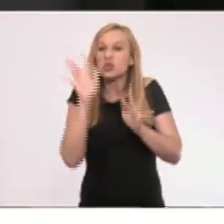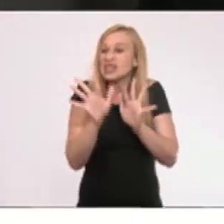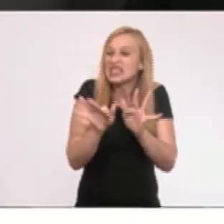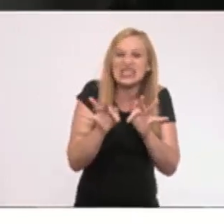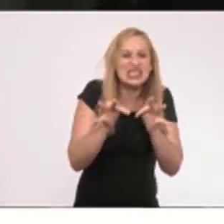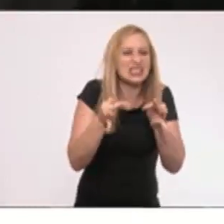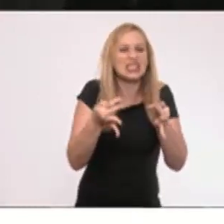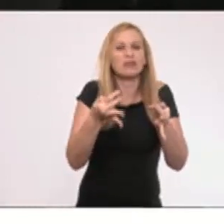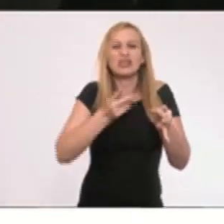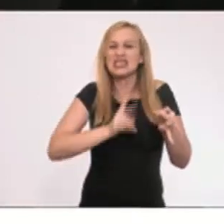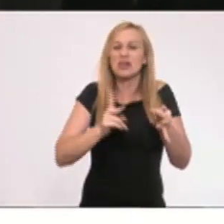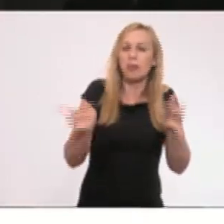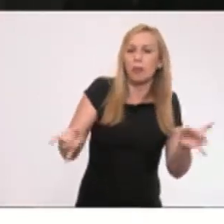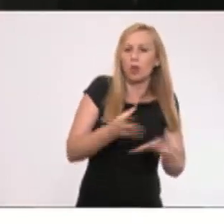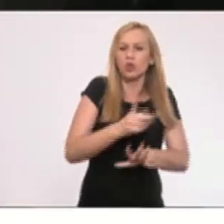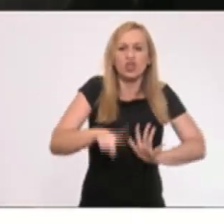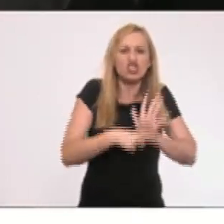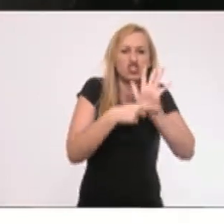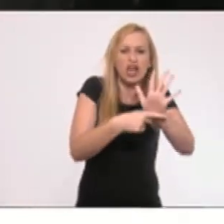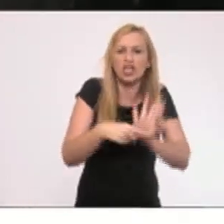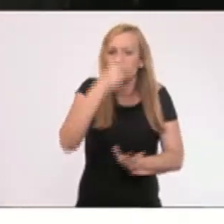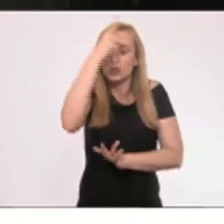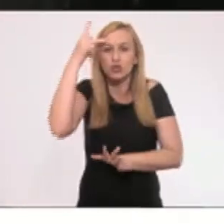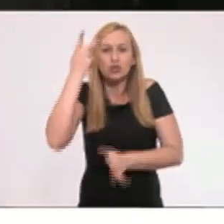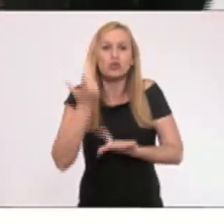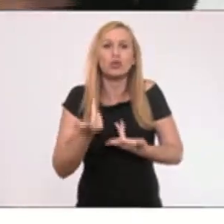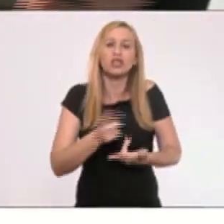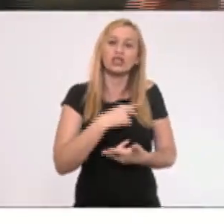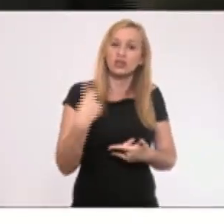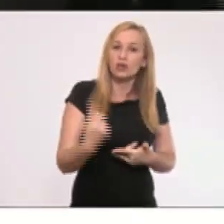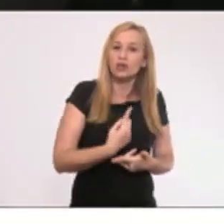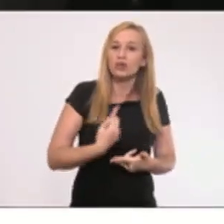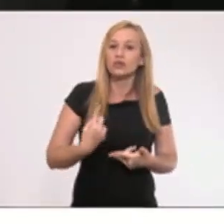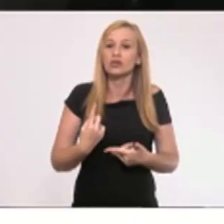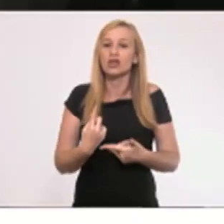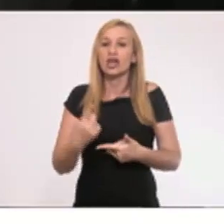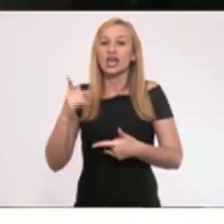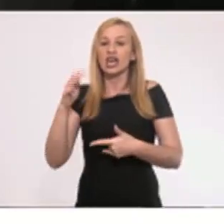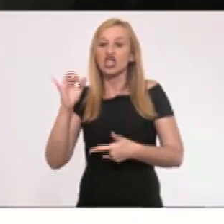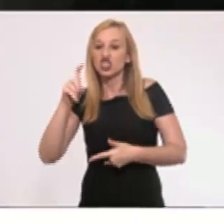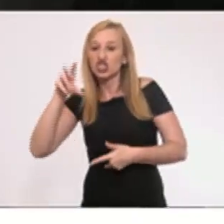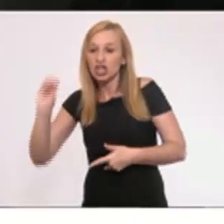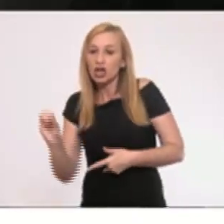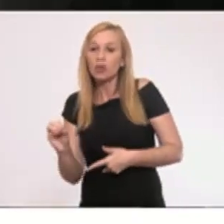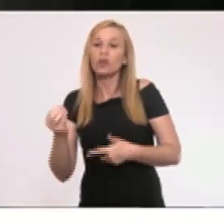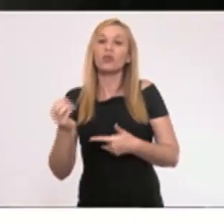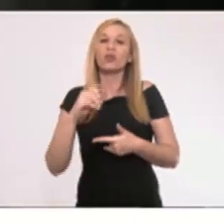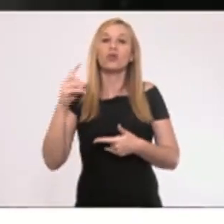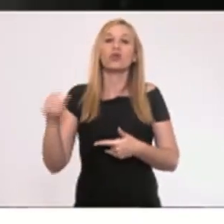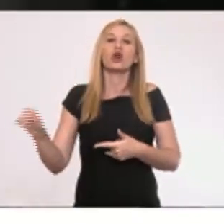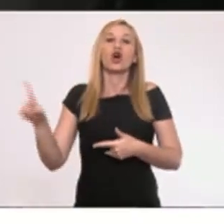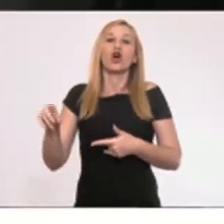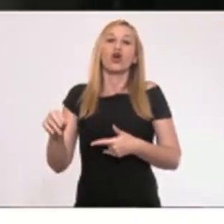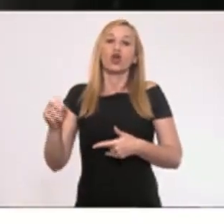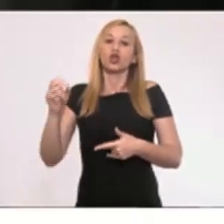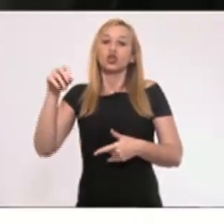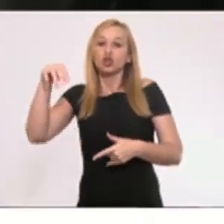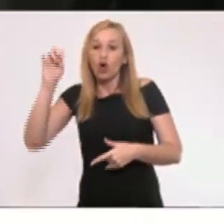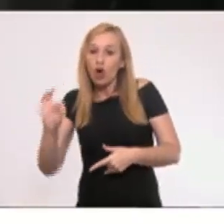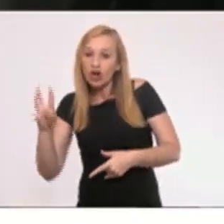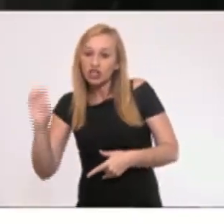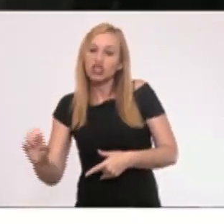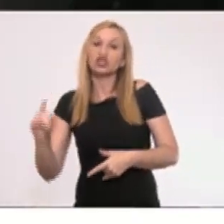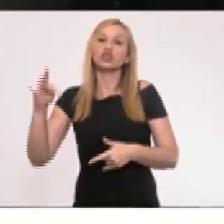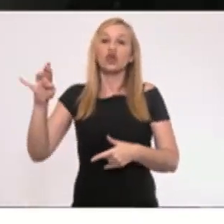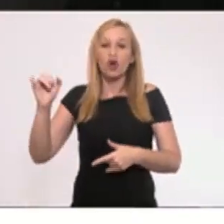que está sempre pronto em ajudar. E a nossa região norte e noroeste tem tido essa visão, essa questão